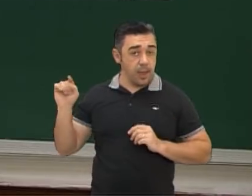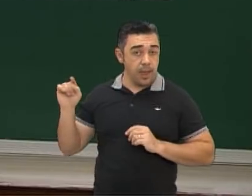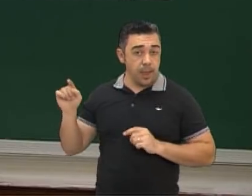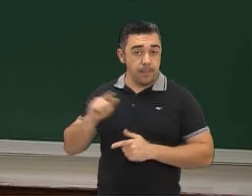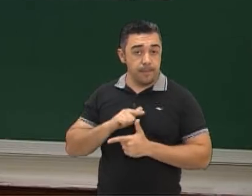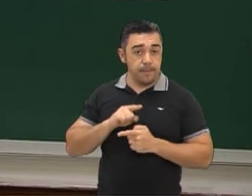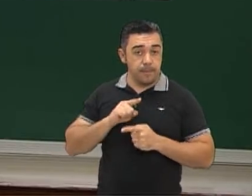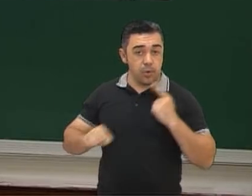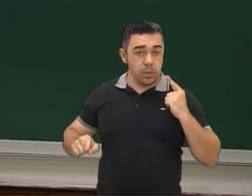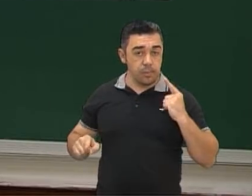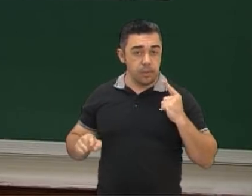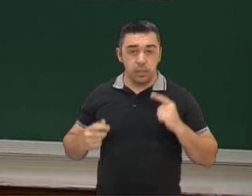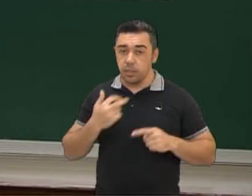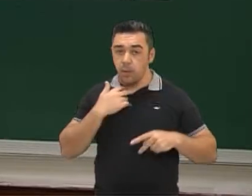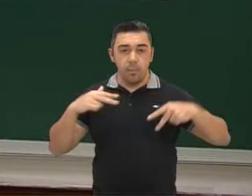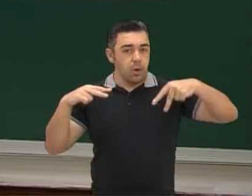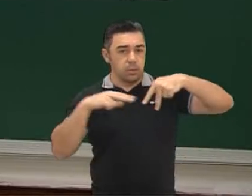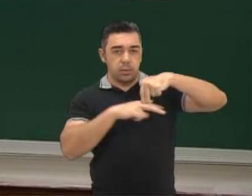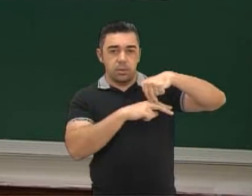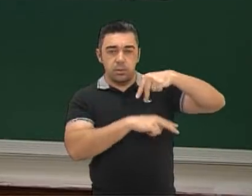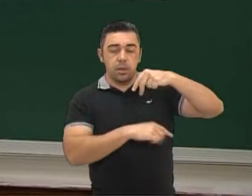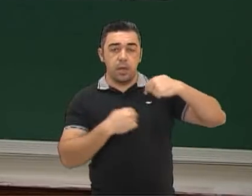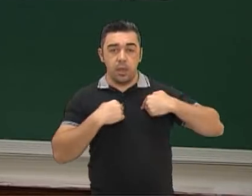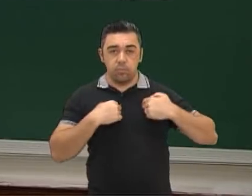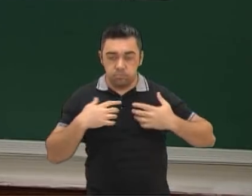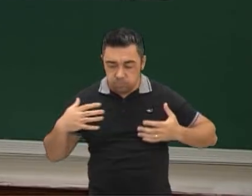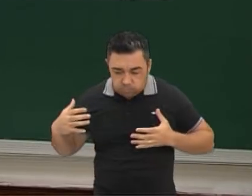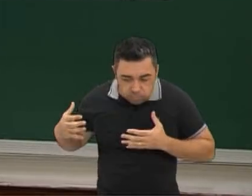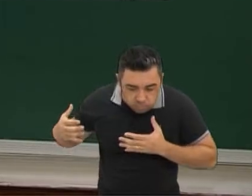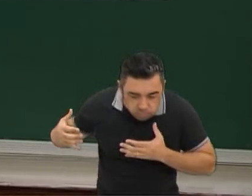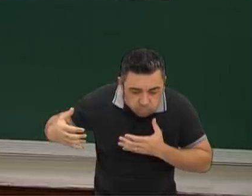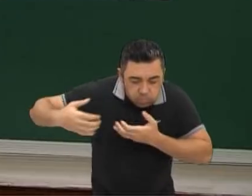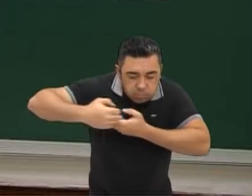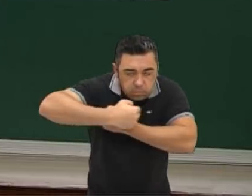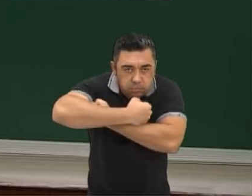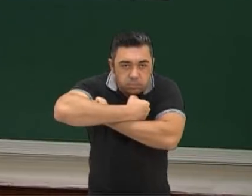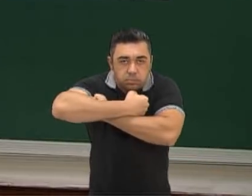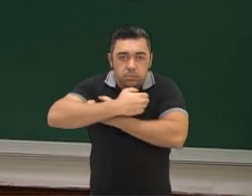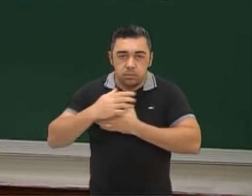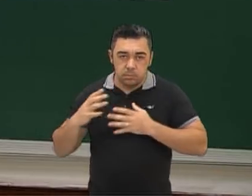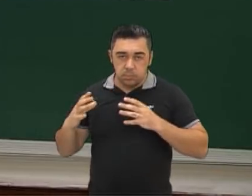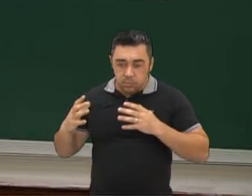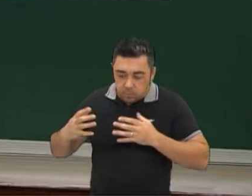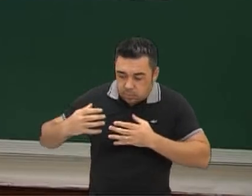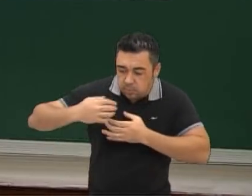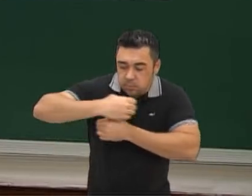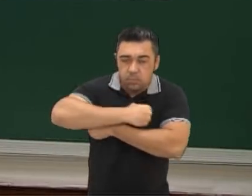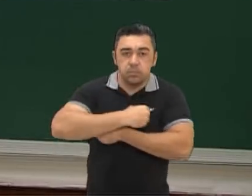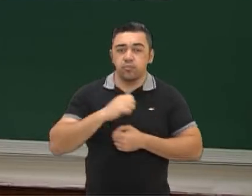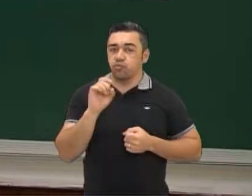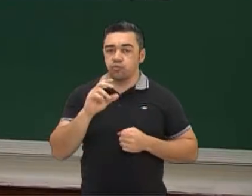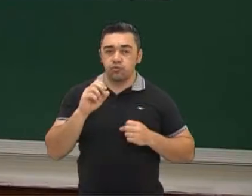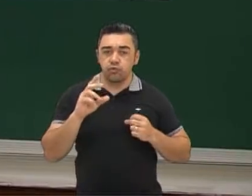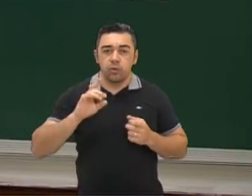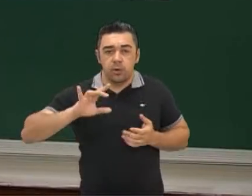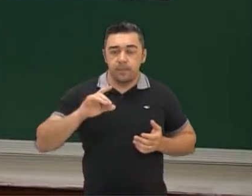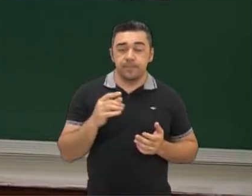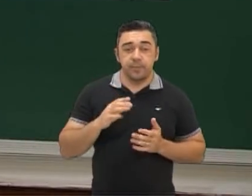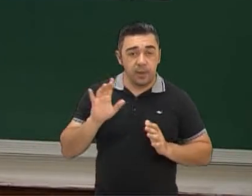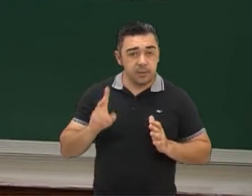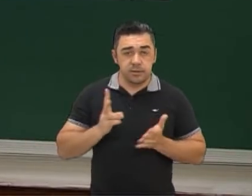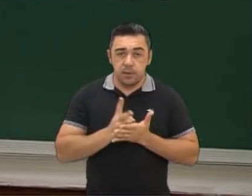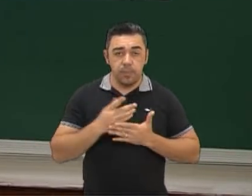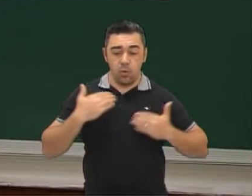é proibido, não pode acontecer. Eu não posso tentar bloquear com as minhas pernas ou com os meus pés. O meu